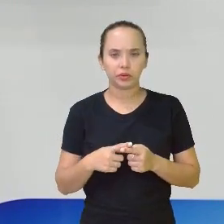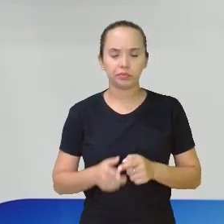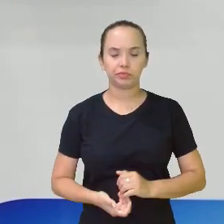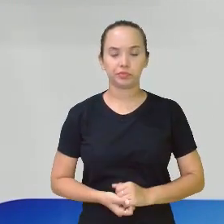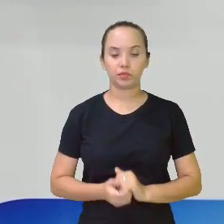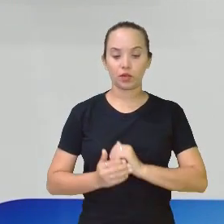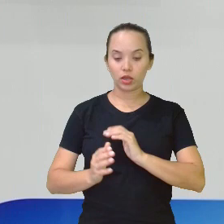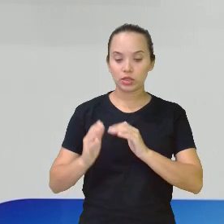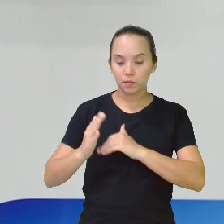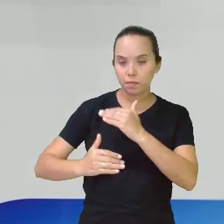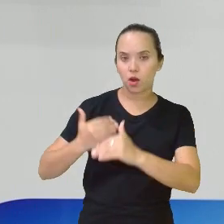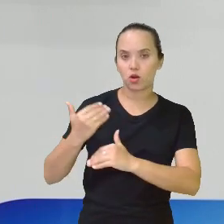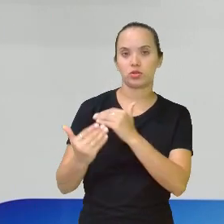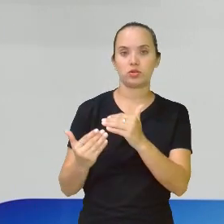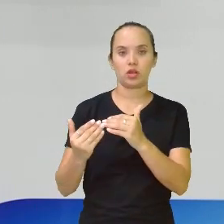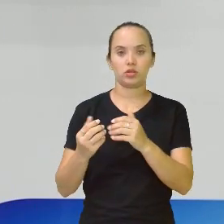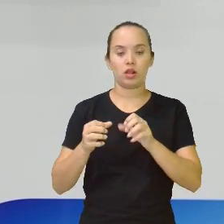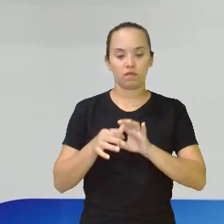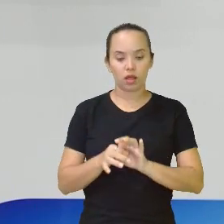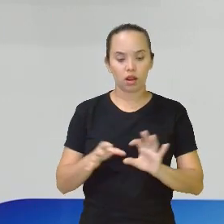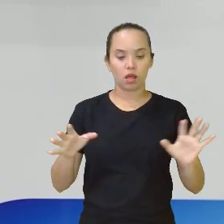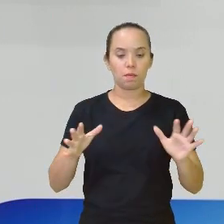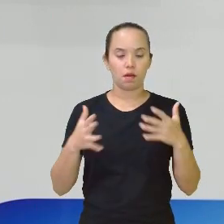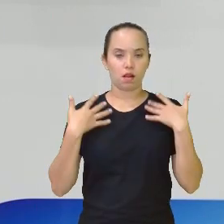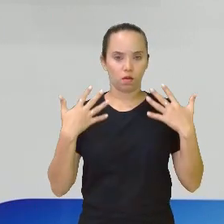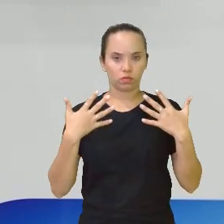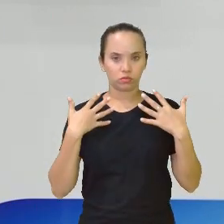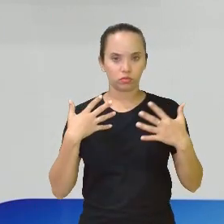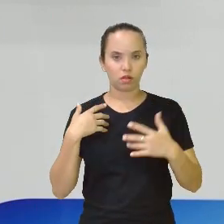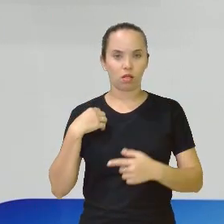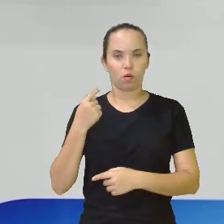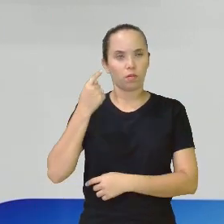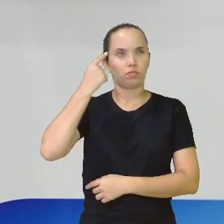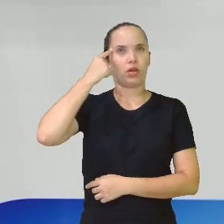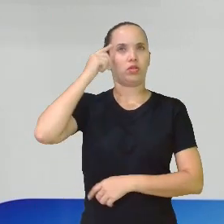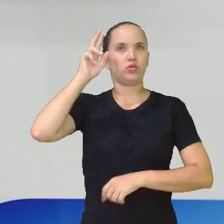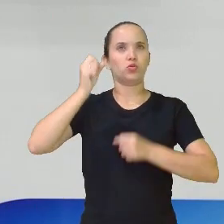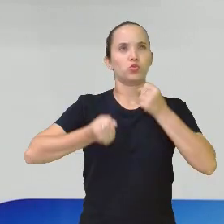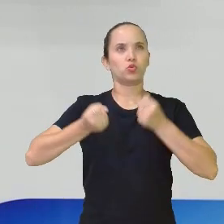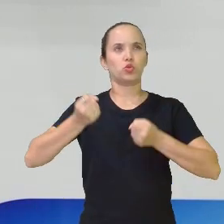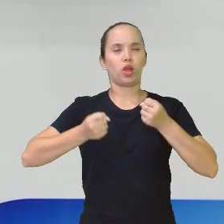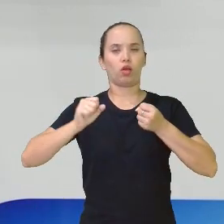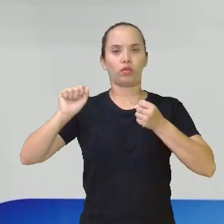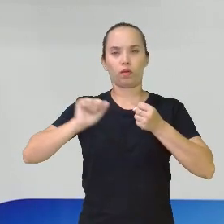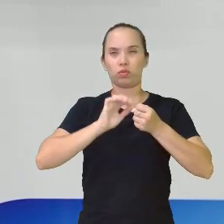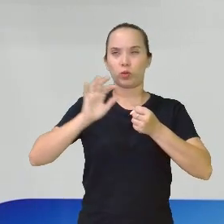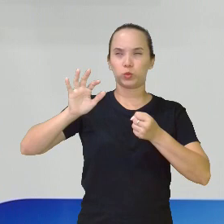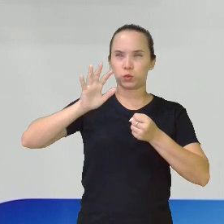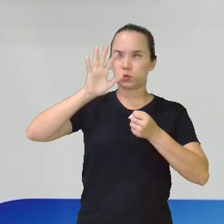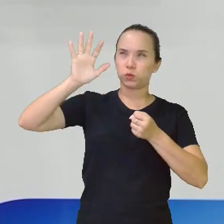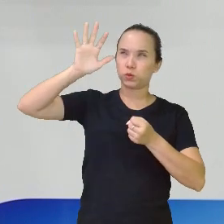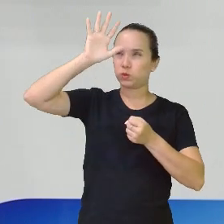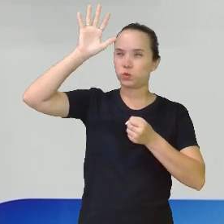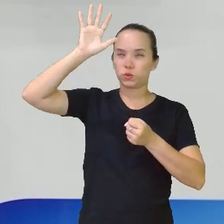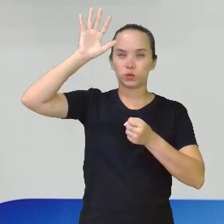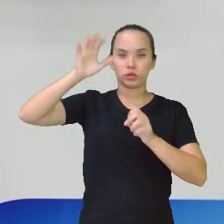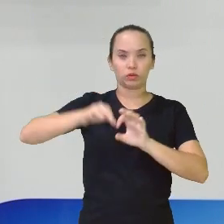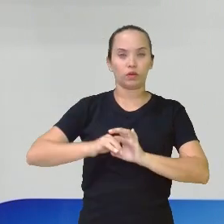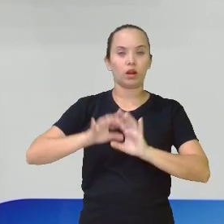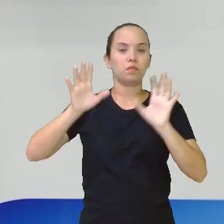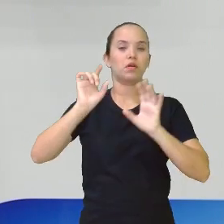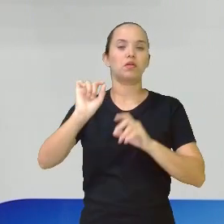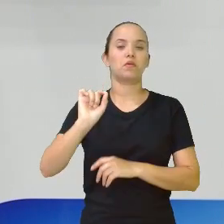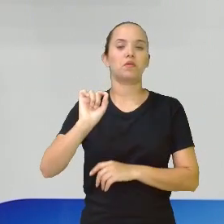de liberar calor, quando eu penso aí no automóvel, na fumaça que sai dos carros, ele também, além de liberar calor, libera gases.